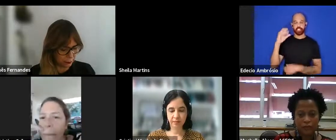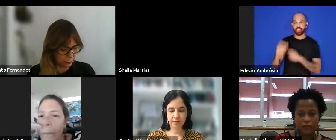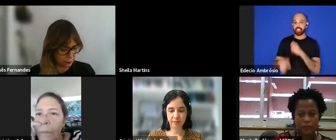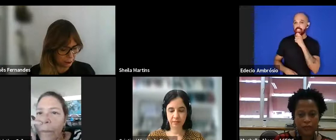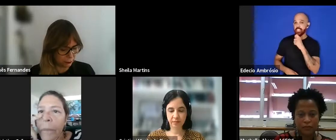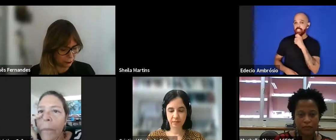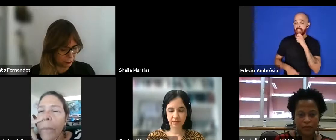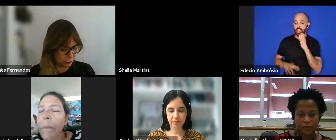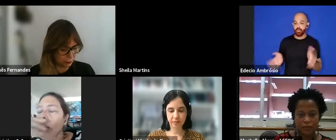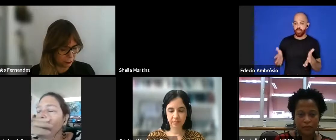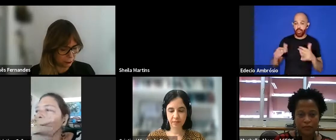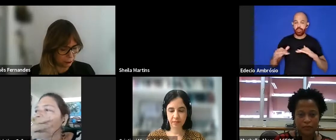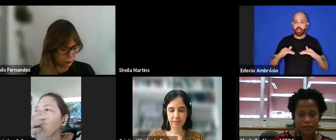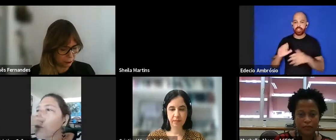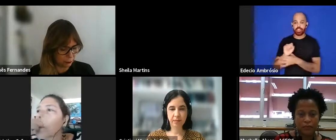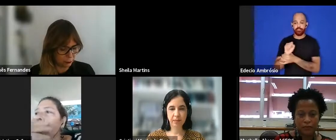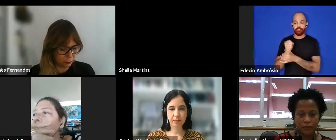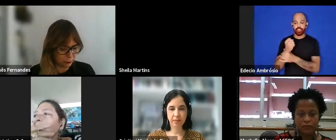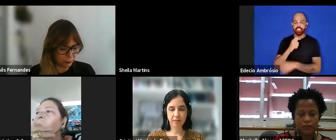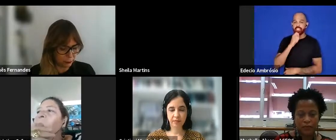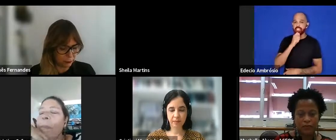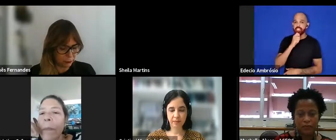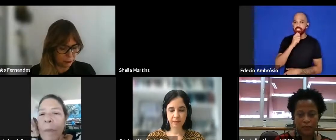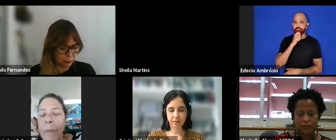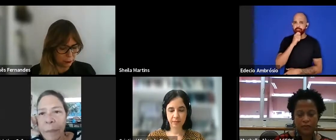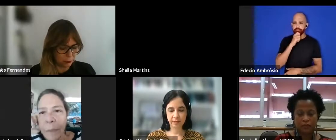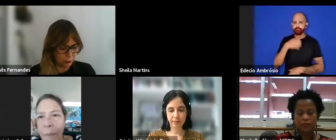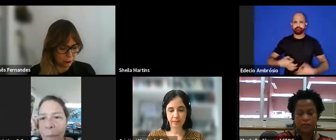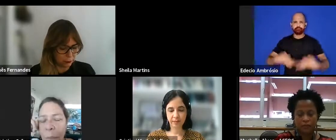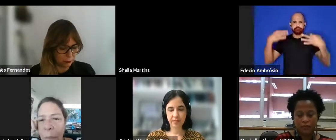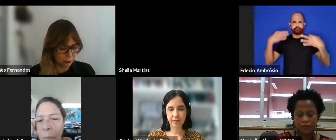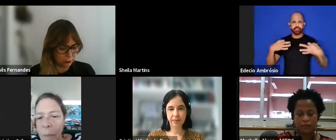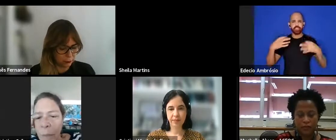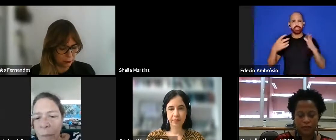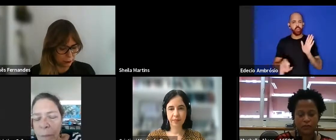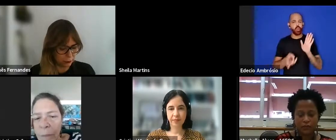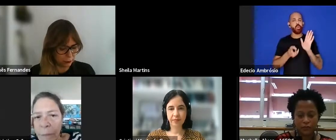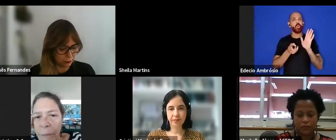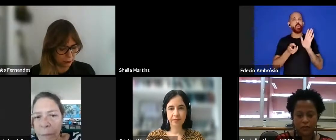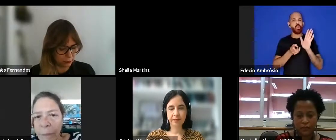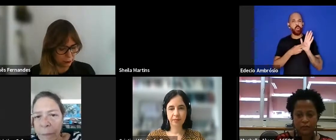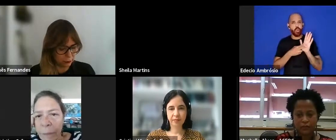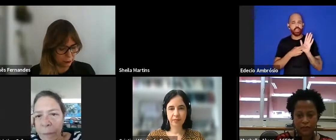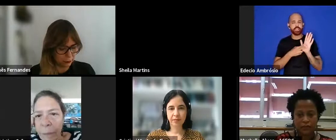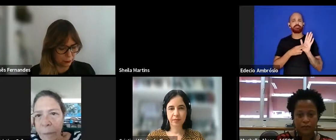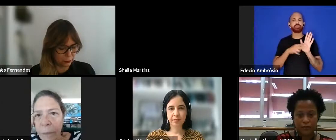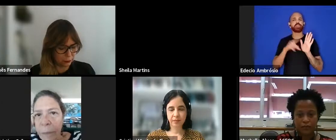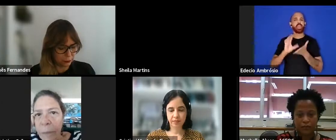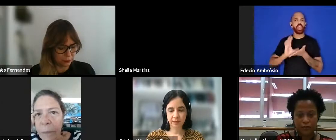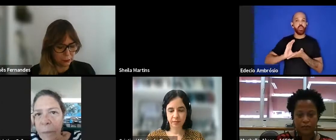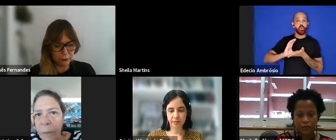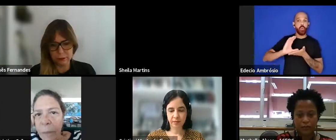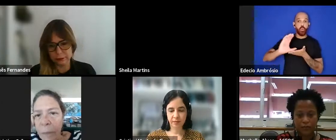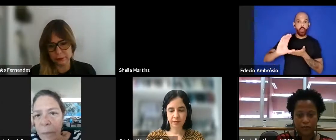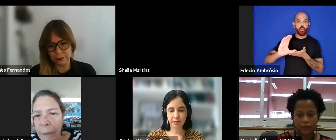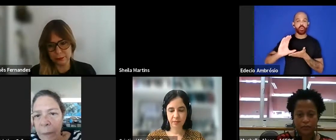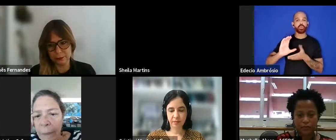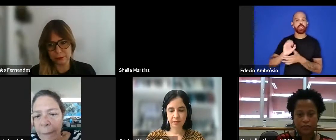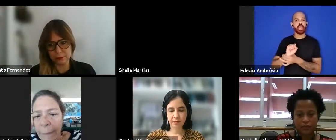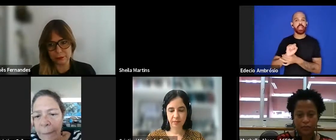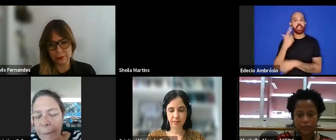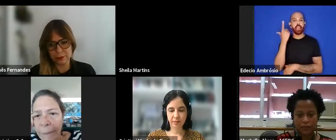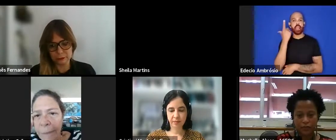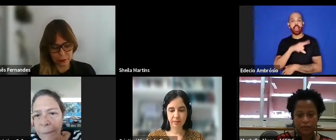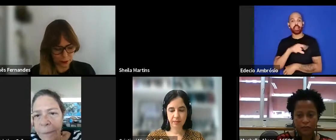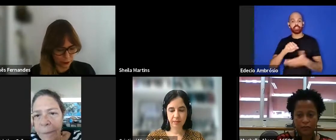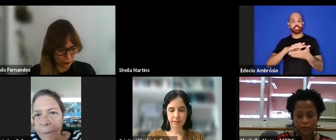sem essa defesa, sem um efetivo reconhecimento com recursos que garantam essa